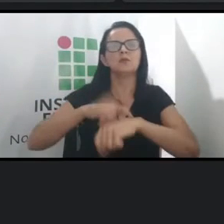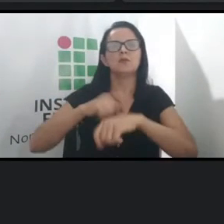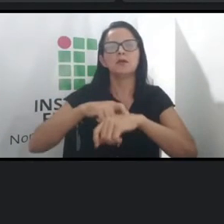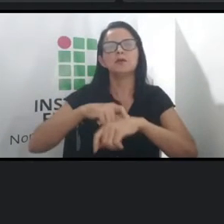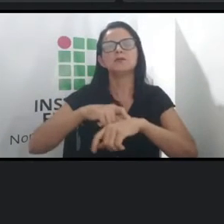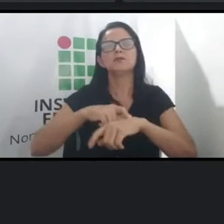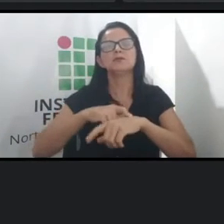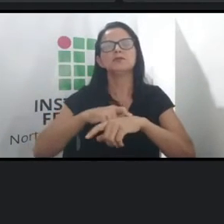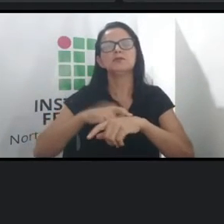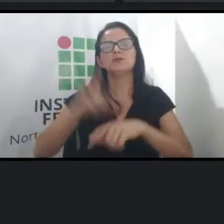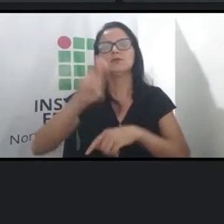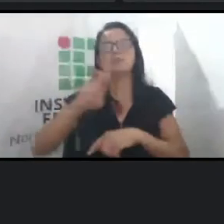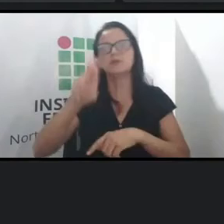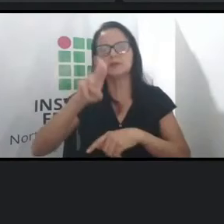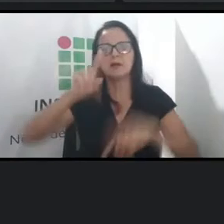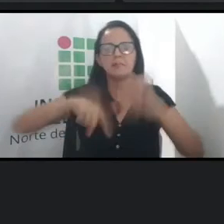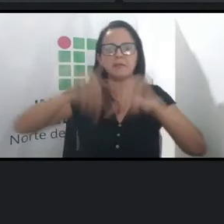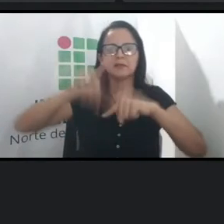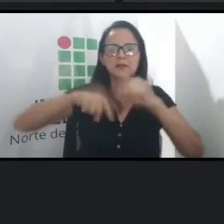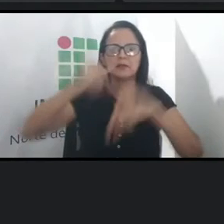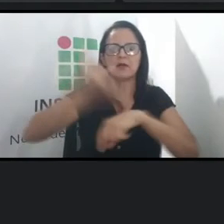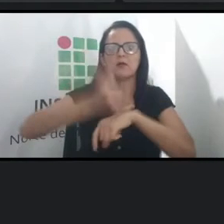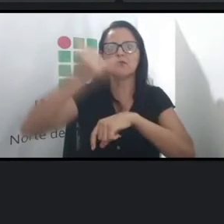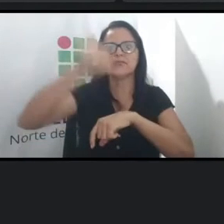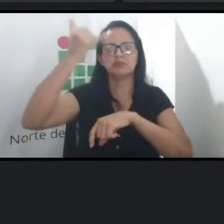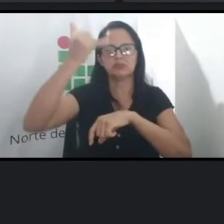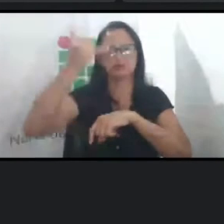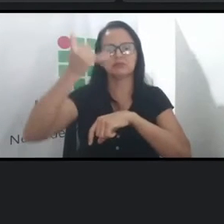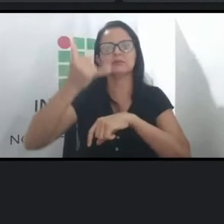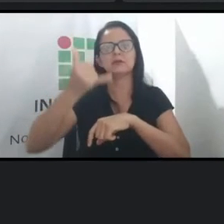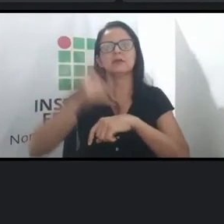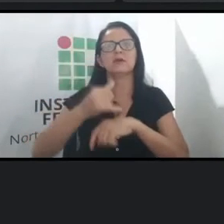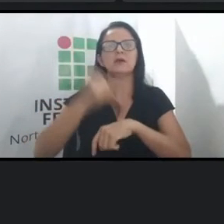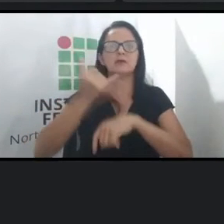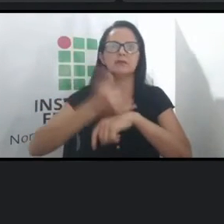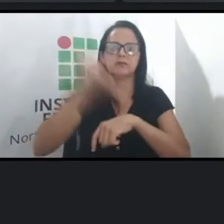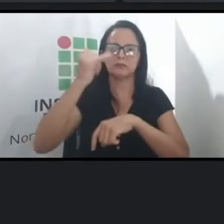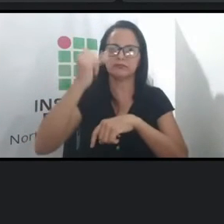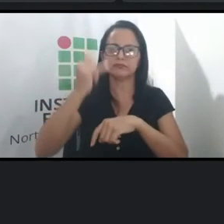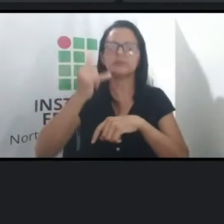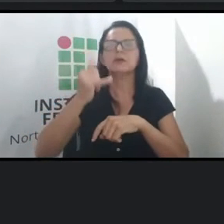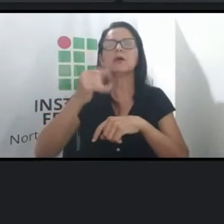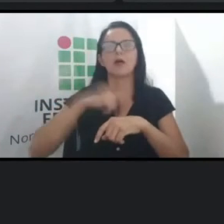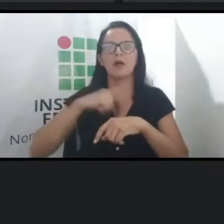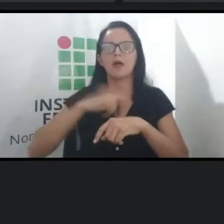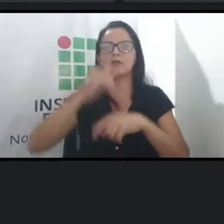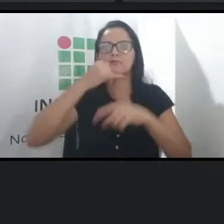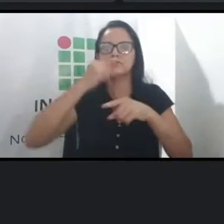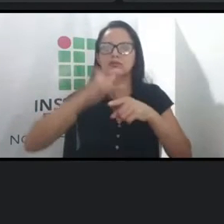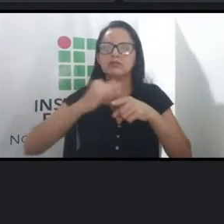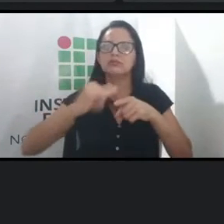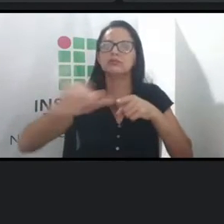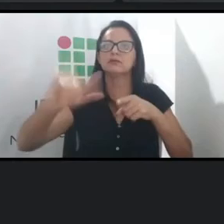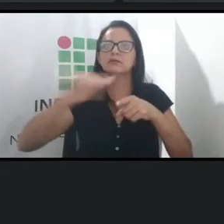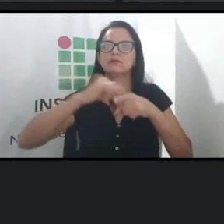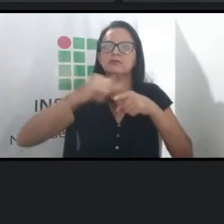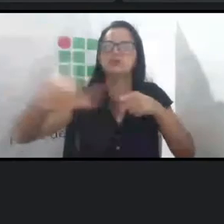metálicos. Materiais metálicos são aqueles materiais condutores de energia elétrica. E ao encostar